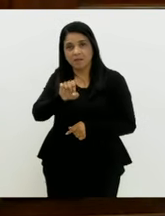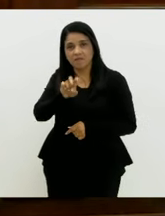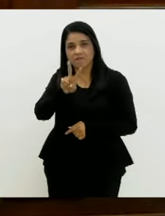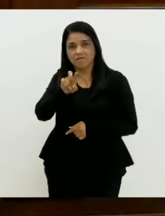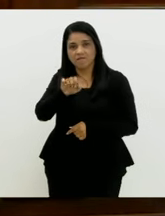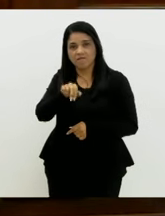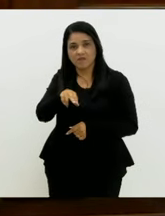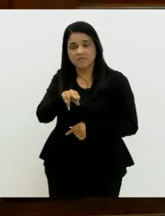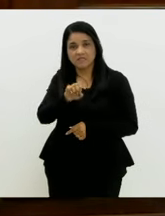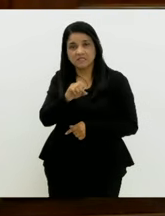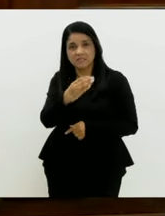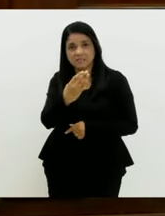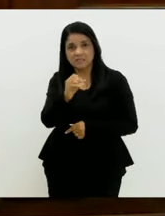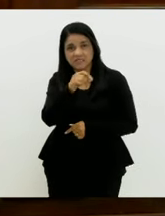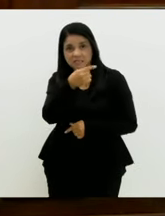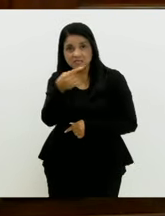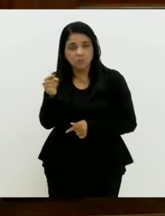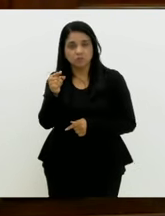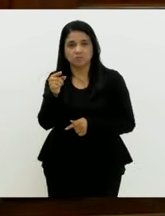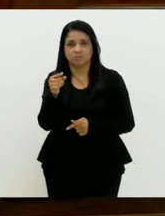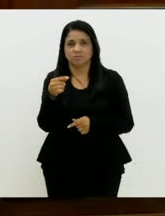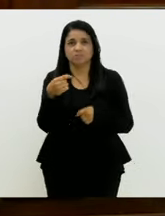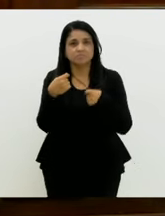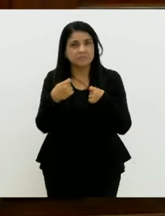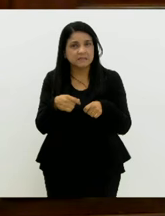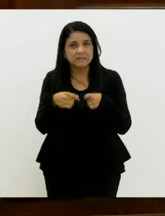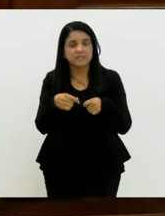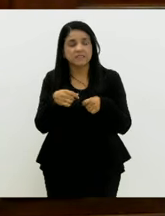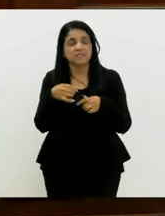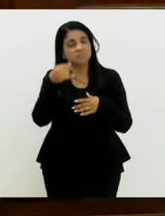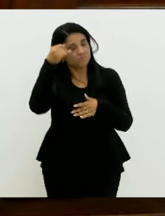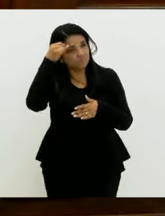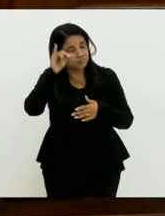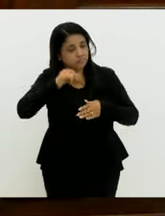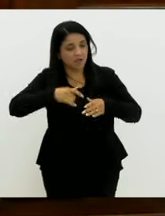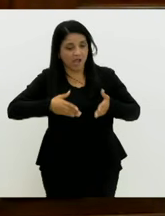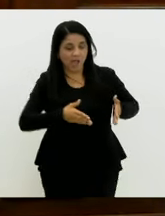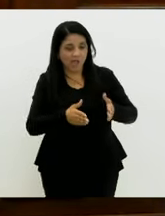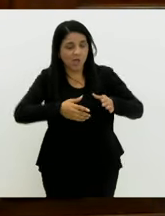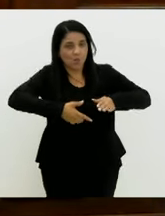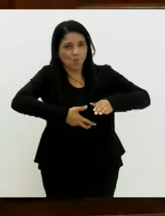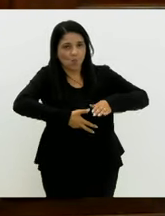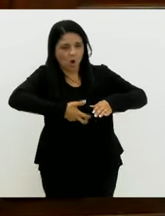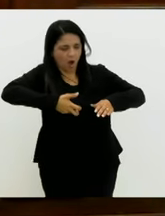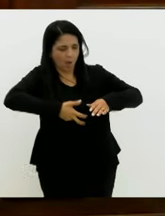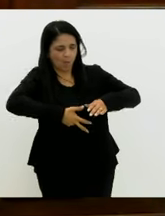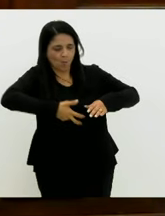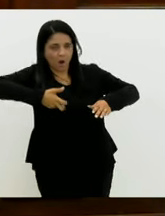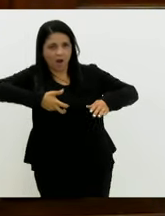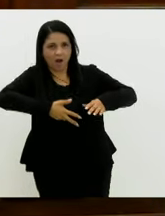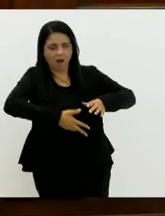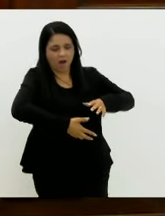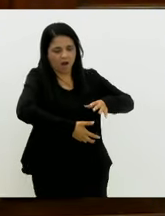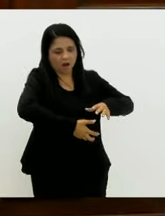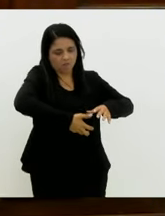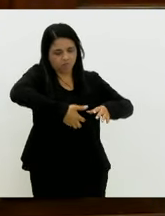Se você não trabalhar com prevenção, dragando os rios, é uma coisa que eu luto constantemente.